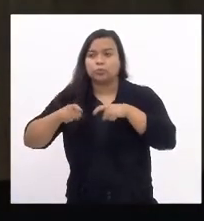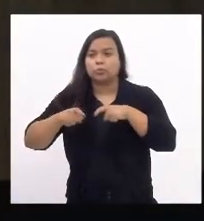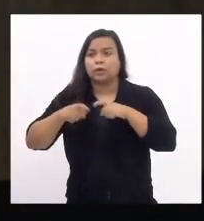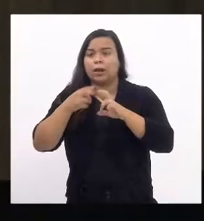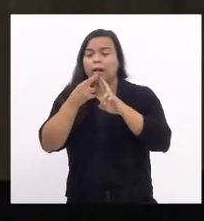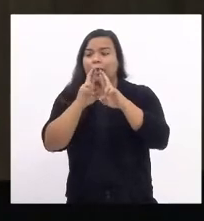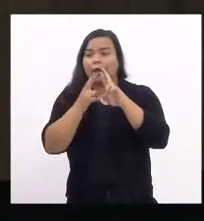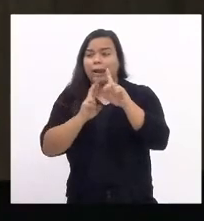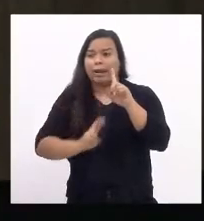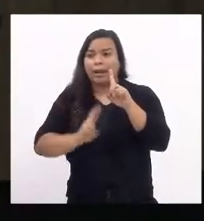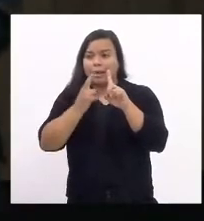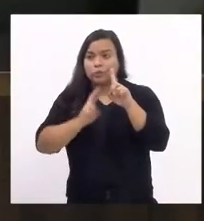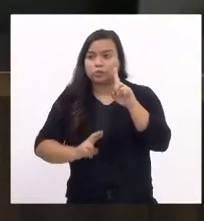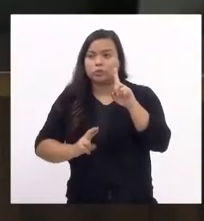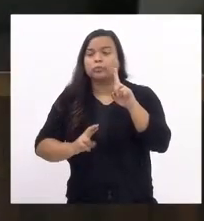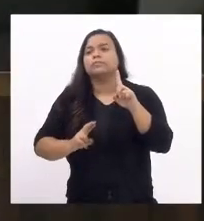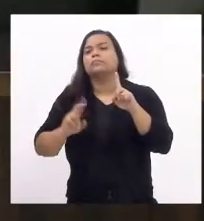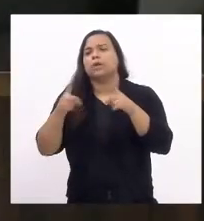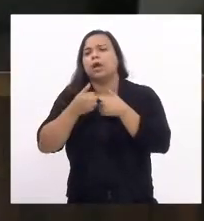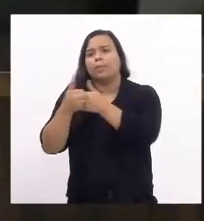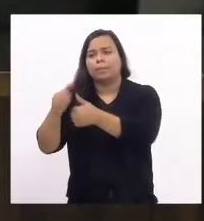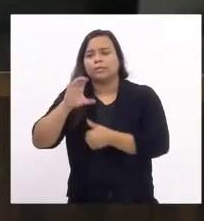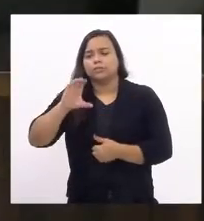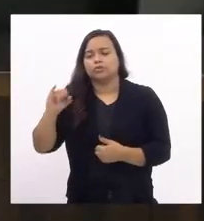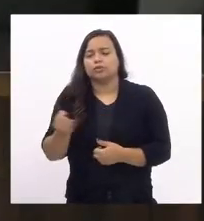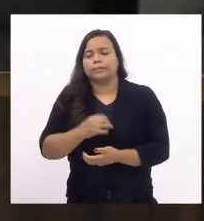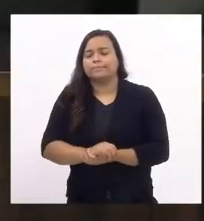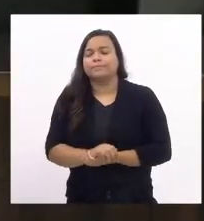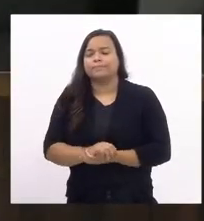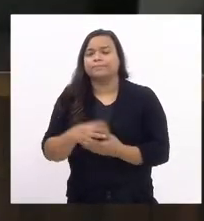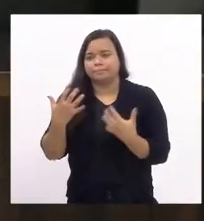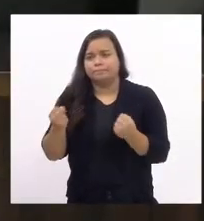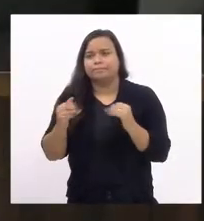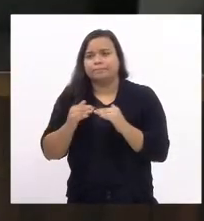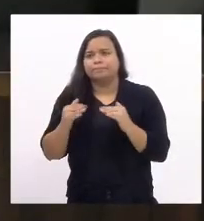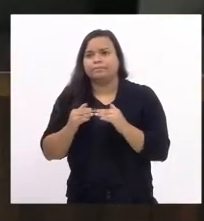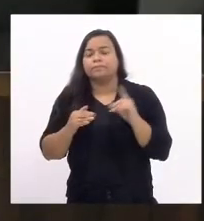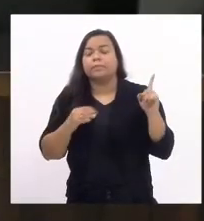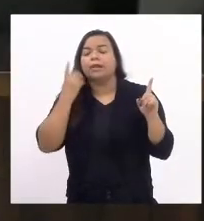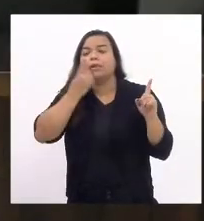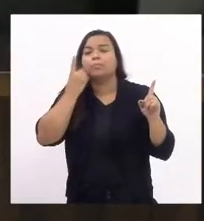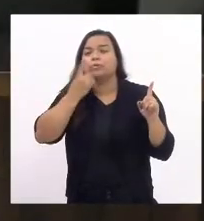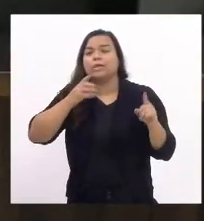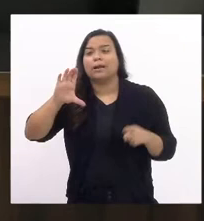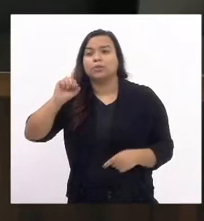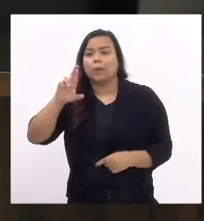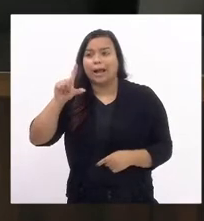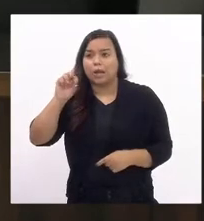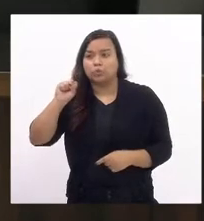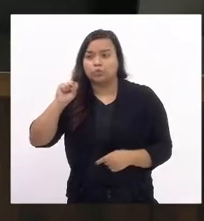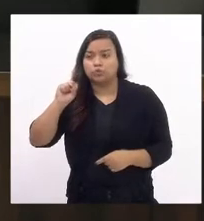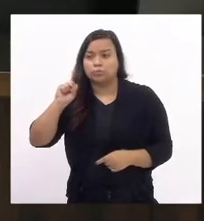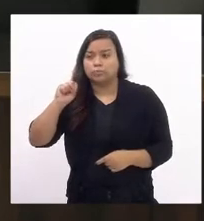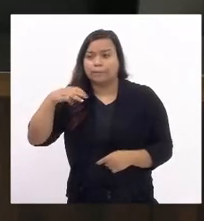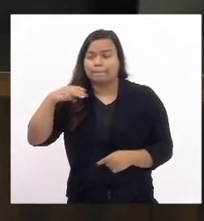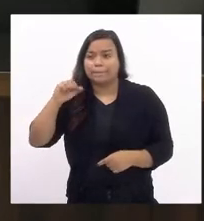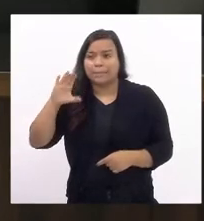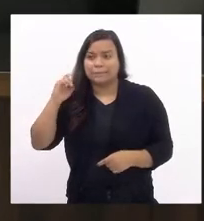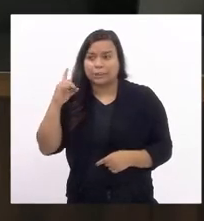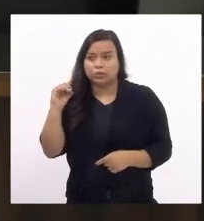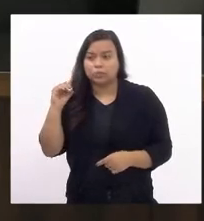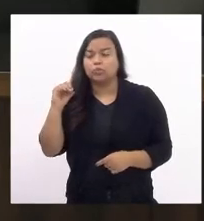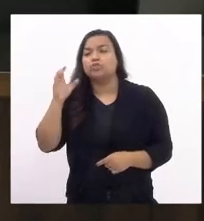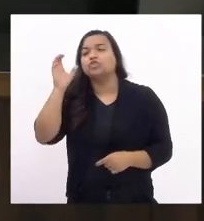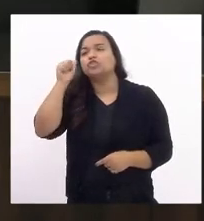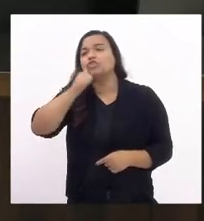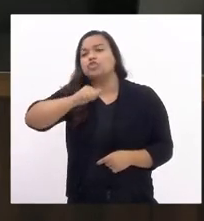o CGJ, favorável. Pela Comissão de Assuntos Municipais, deputado Carlos Macedo. Deputado Carlos Macedo. Deputada Tia